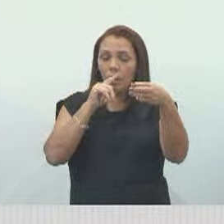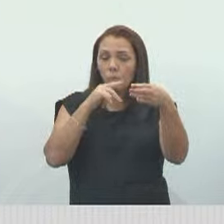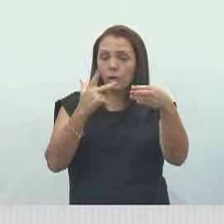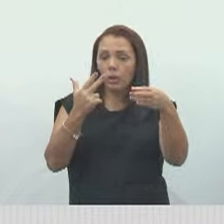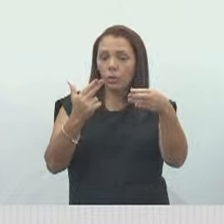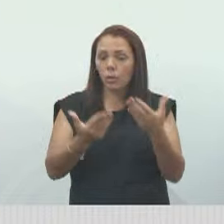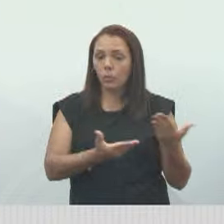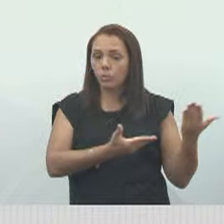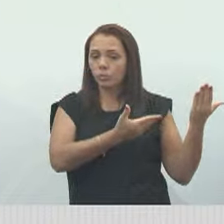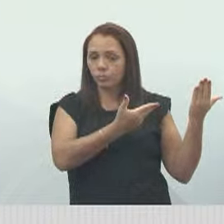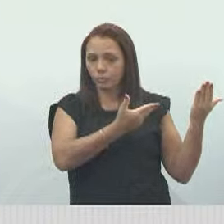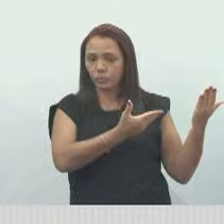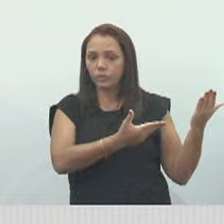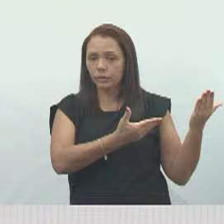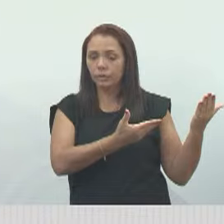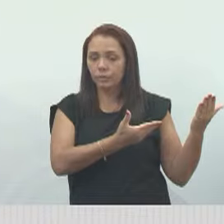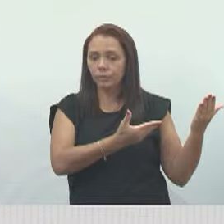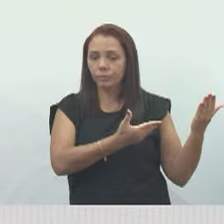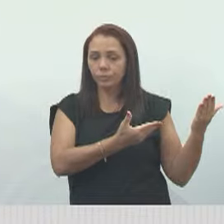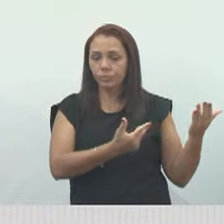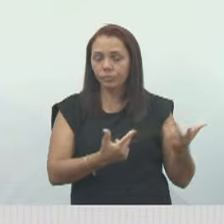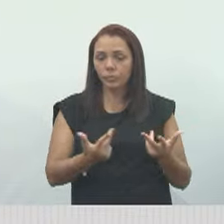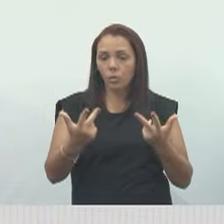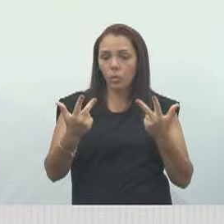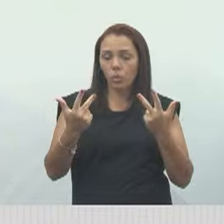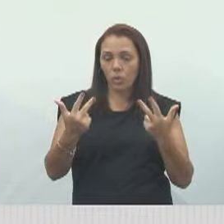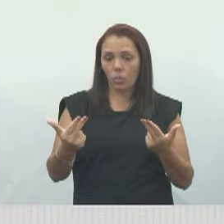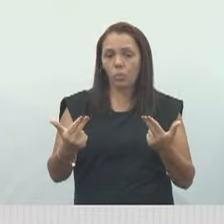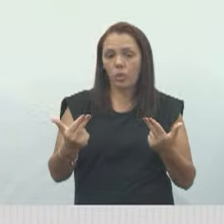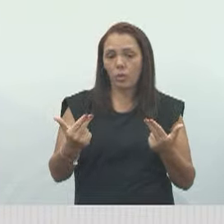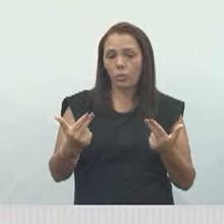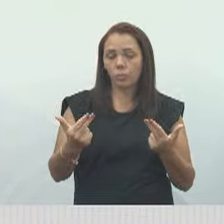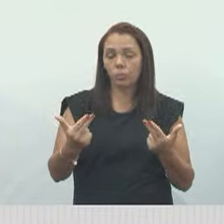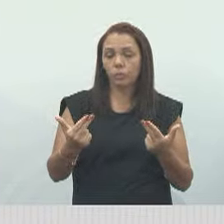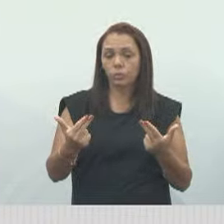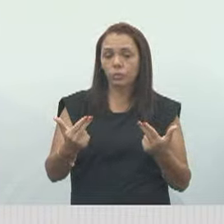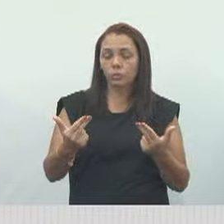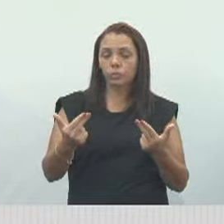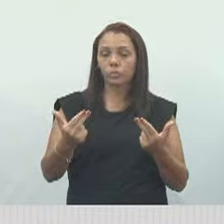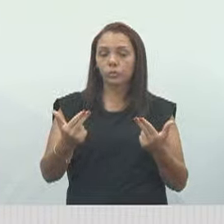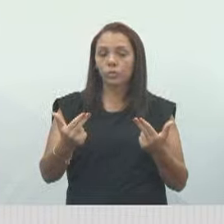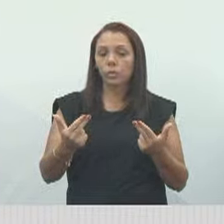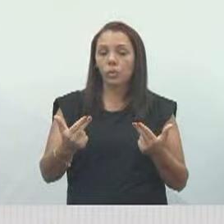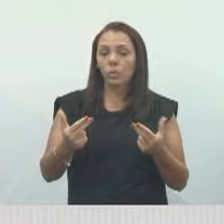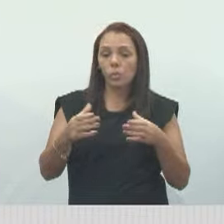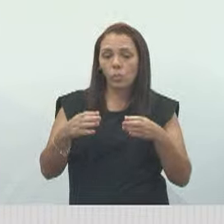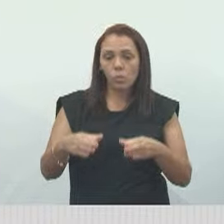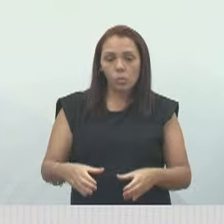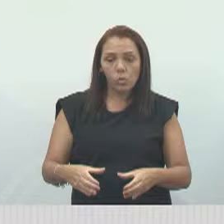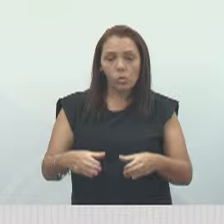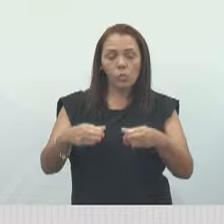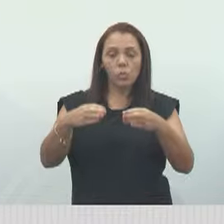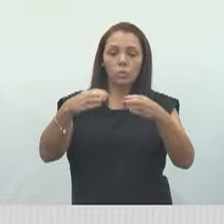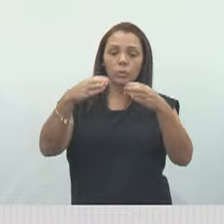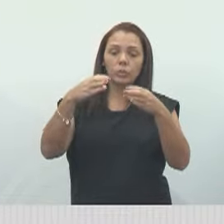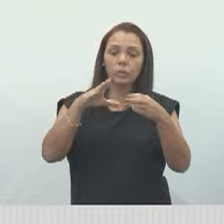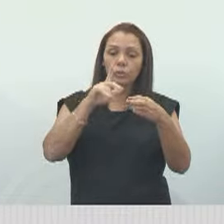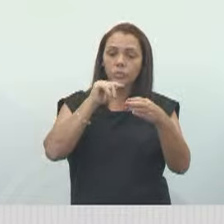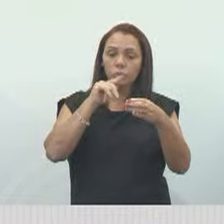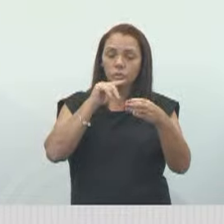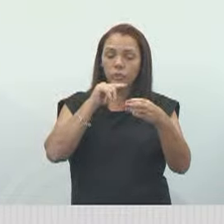do Jardim, do Nova Jacareí, tá? Então, nós estamos solicitando ao SAI